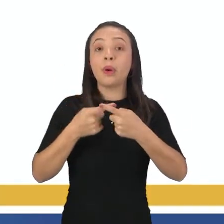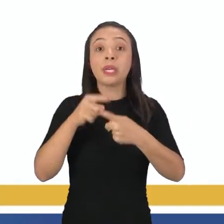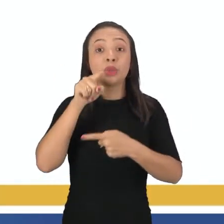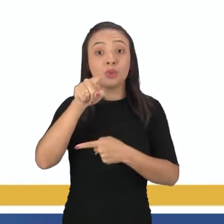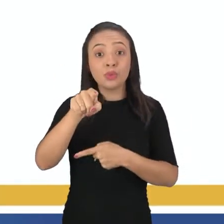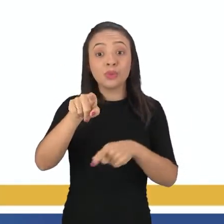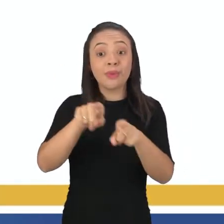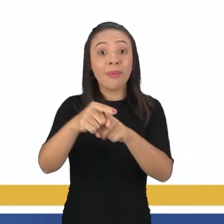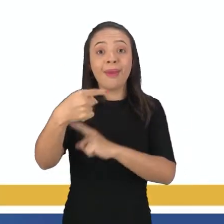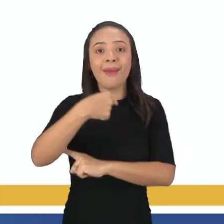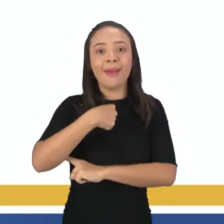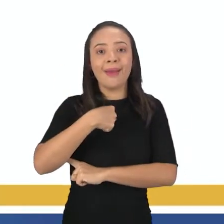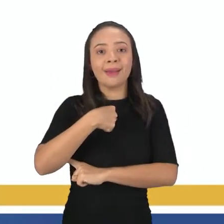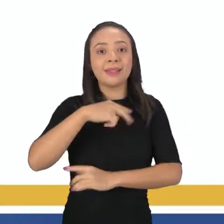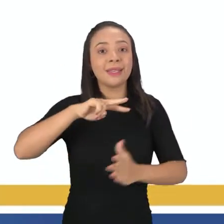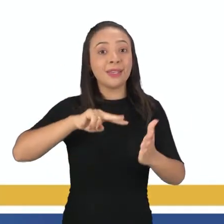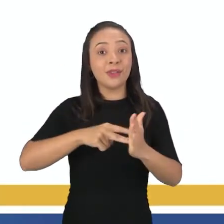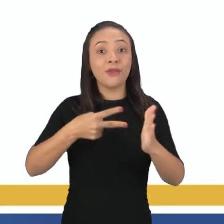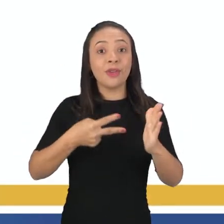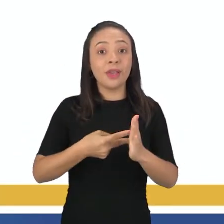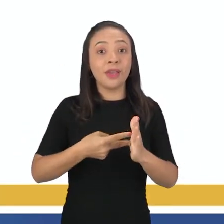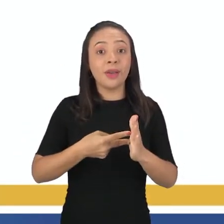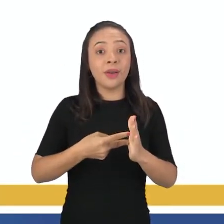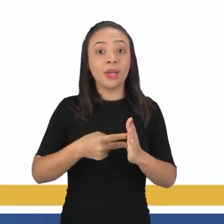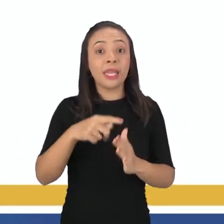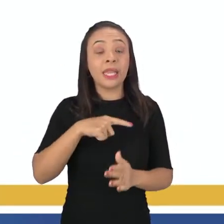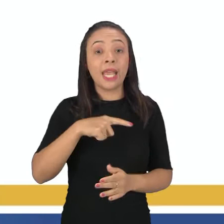e eu. Quando eu coloco tu e eu, nós temos